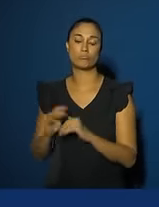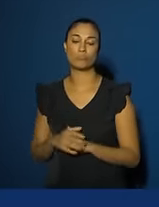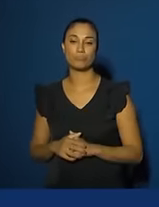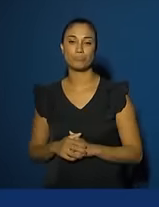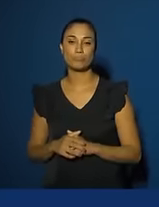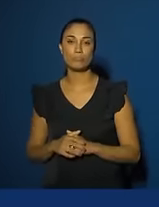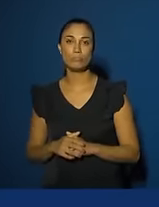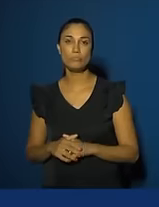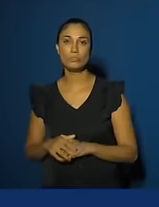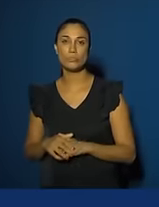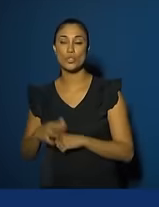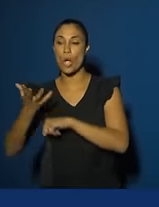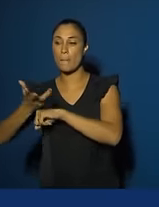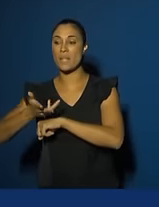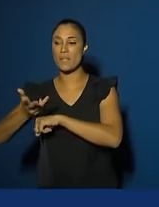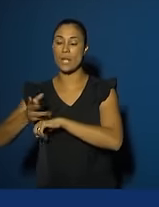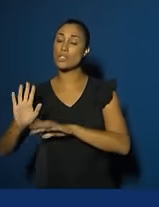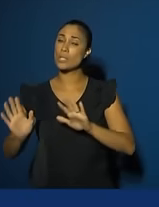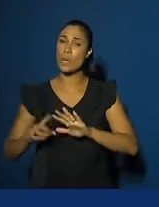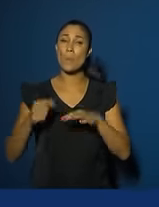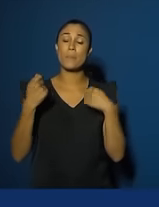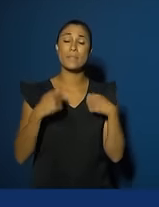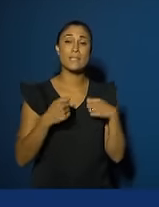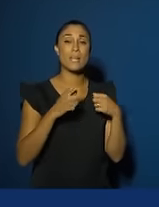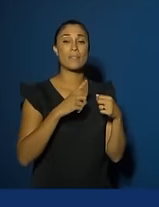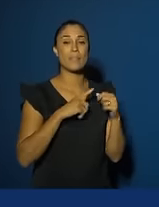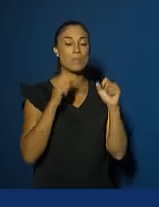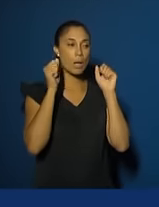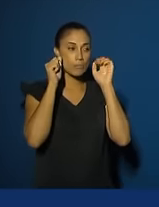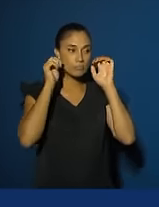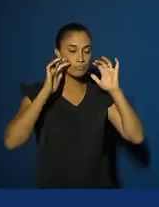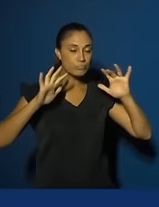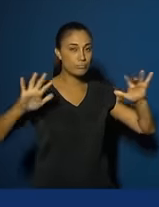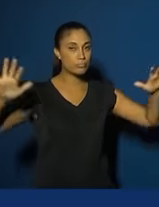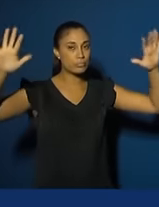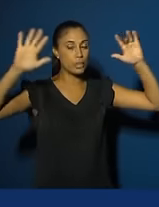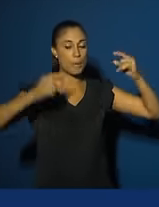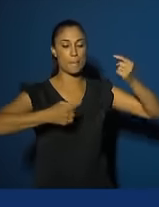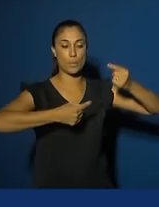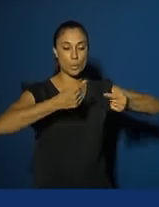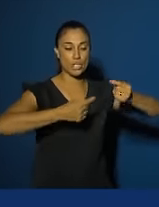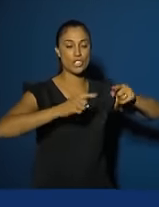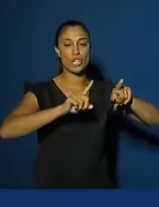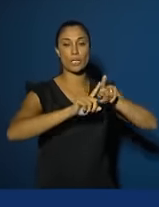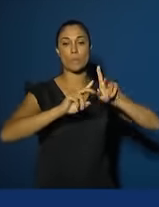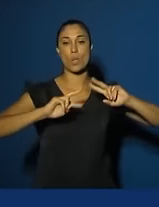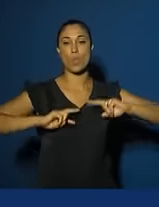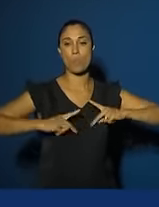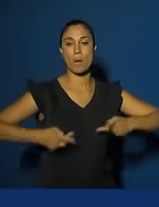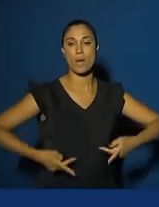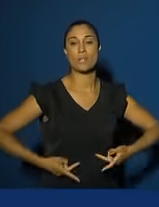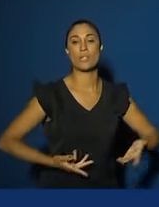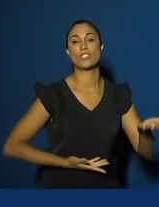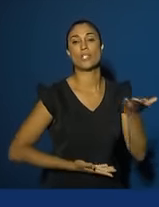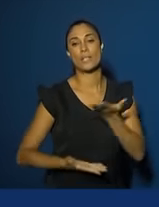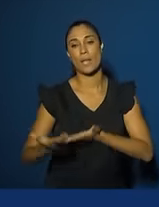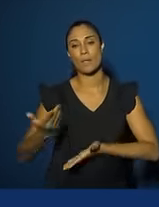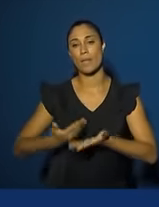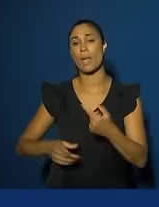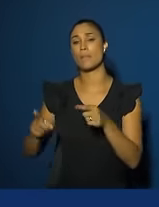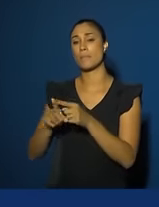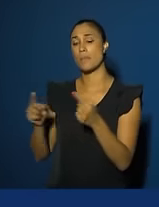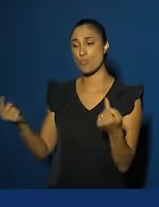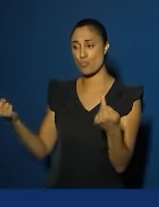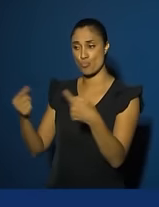você só a técnica não vai resolver o problema você tem que ter uma dimensão política humana de tratar inclusive os